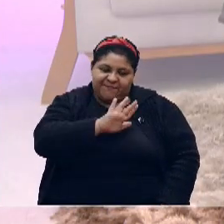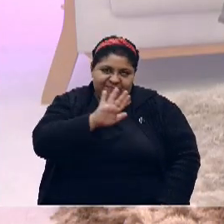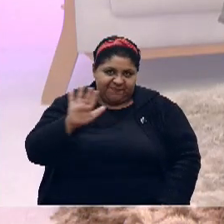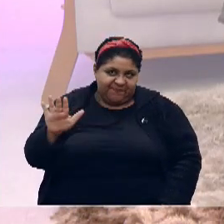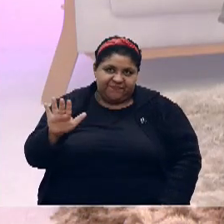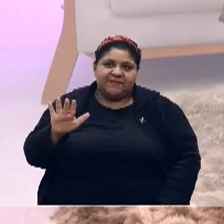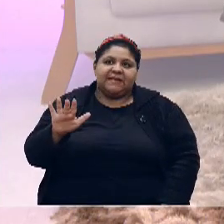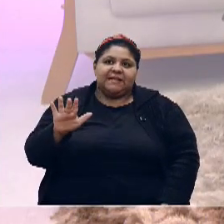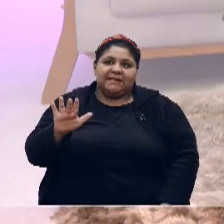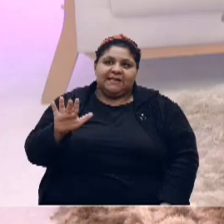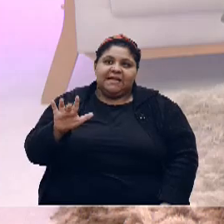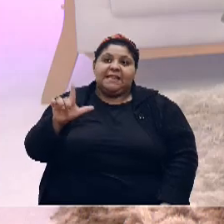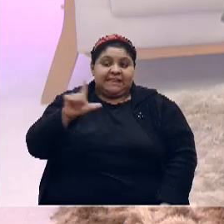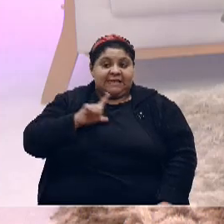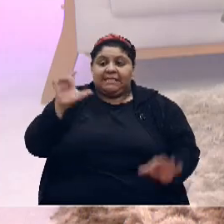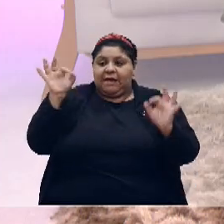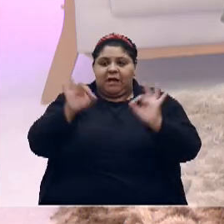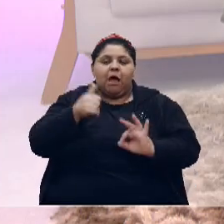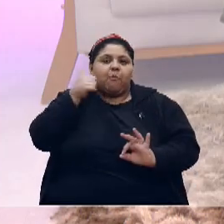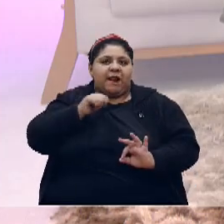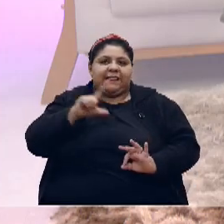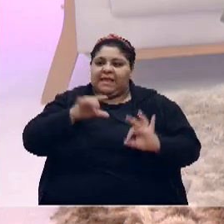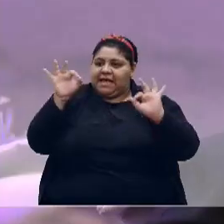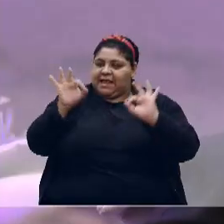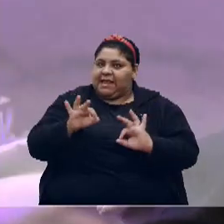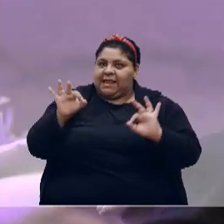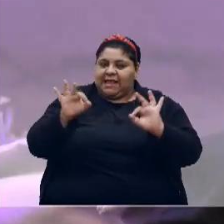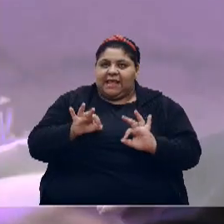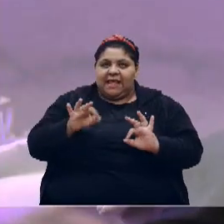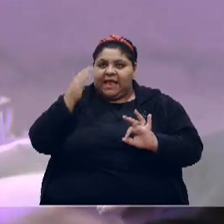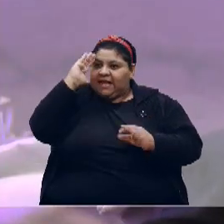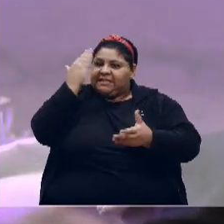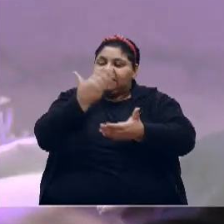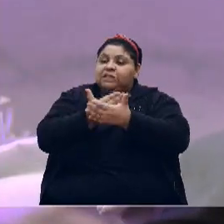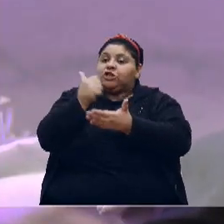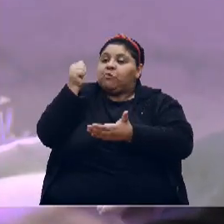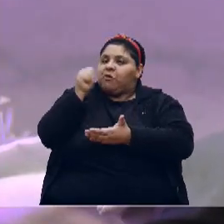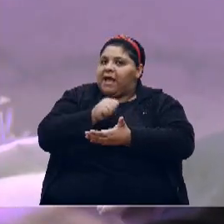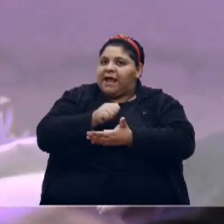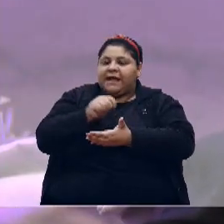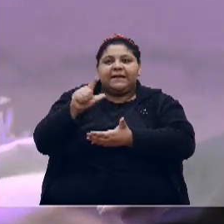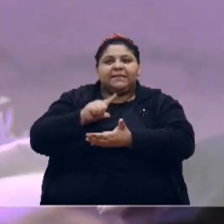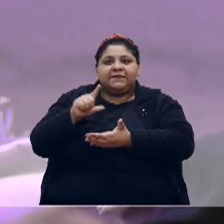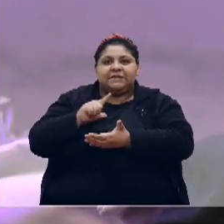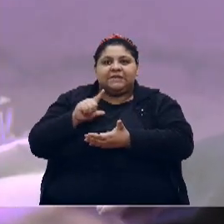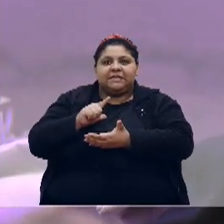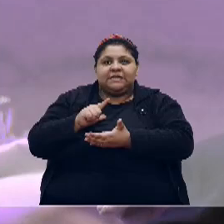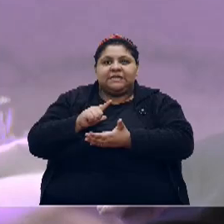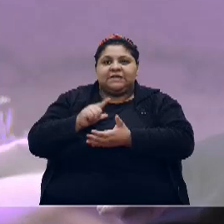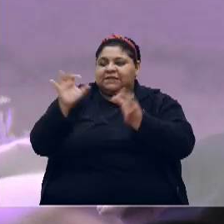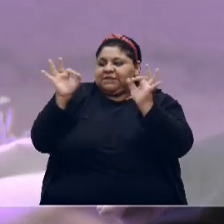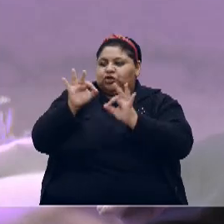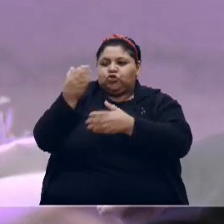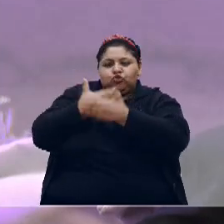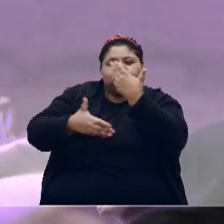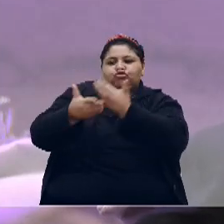que ser perfeita. Tem que ser perfeita. Sabe? A mulher tem que, na visão da maioria, principalmente dos homens, a mulher tem que ser perfeita, né?